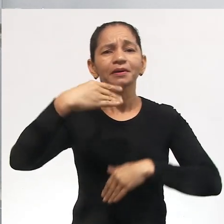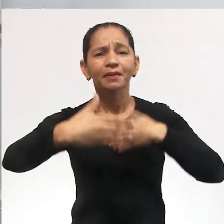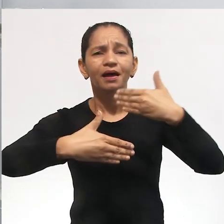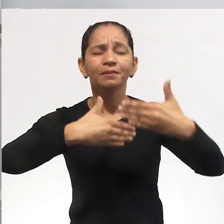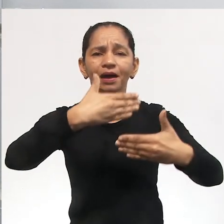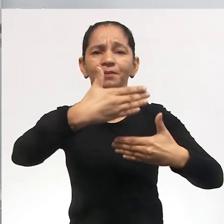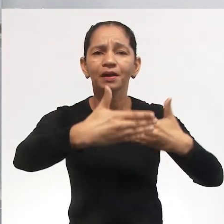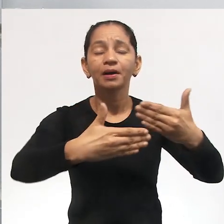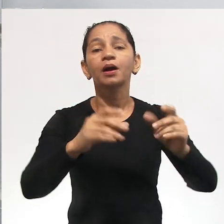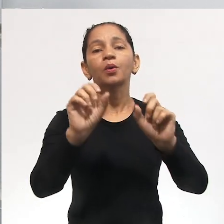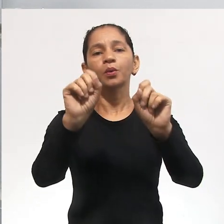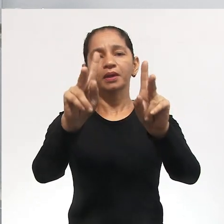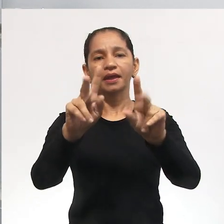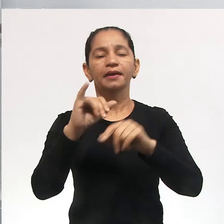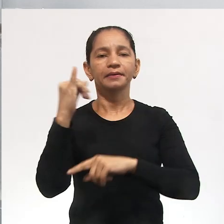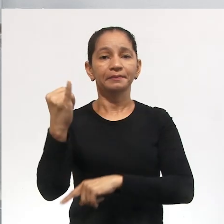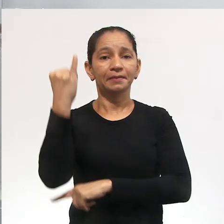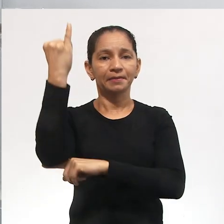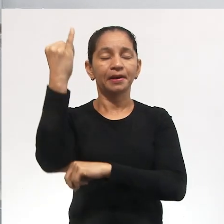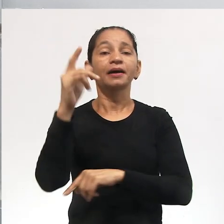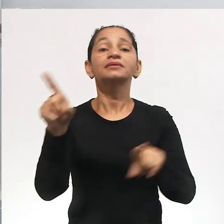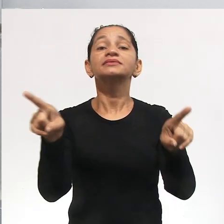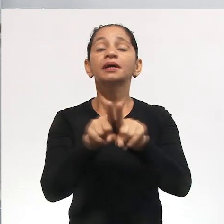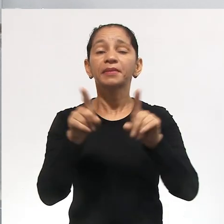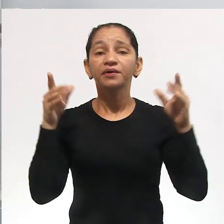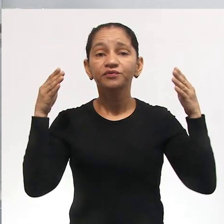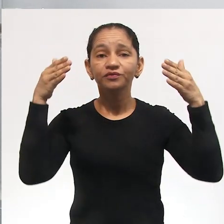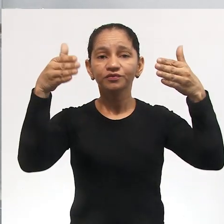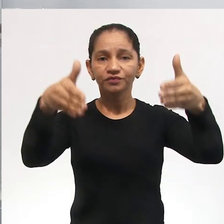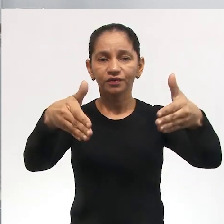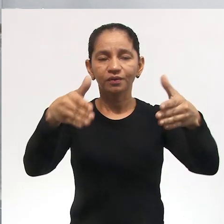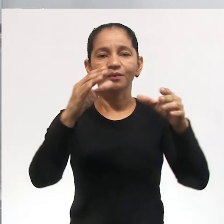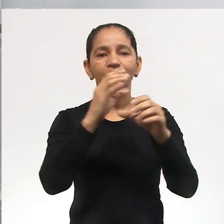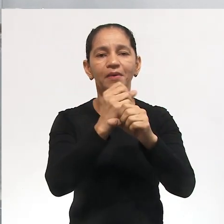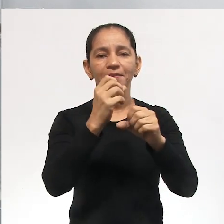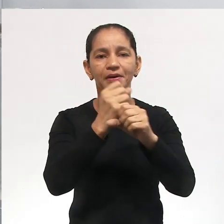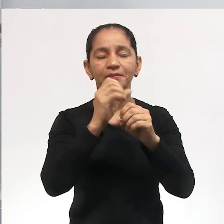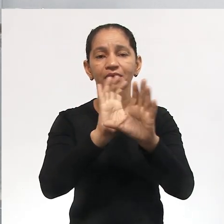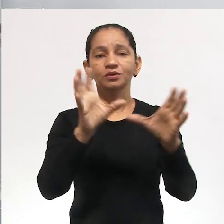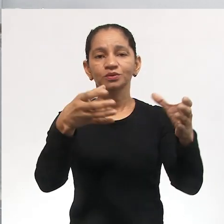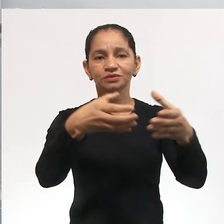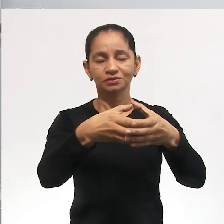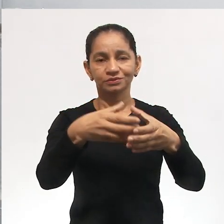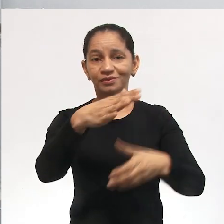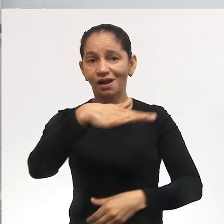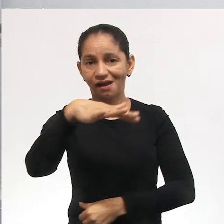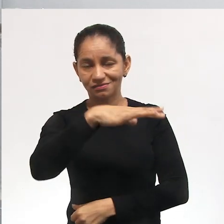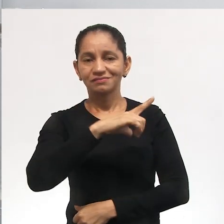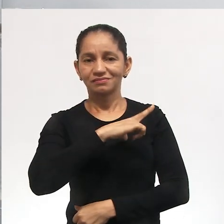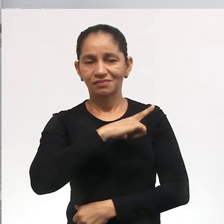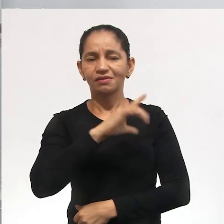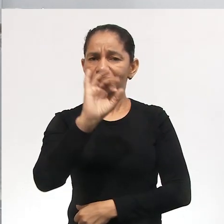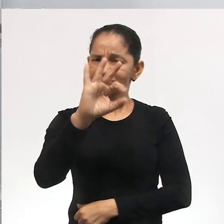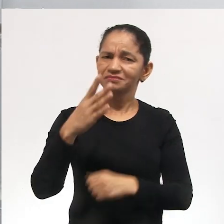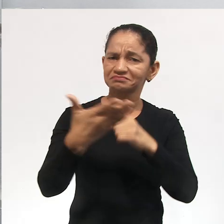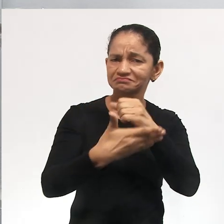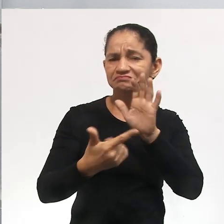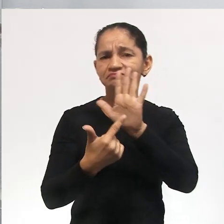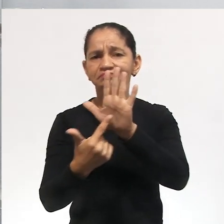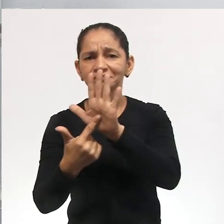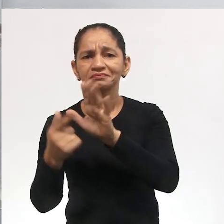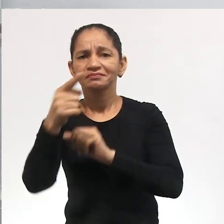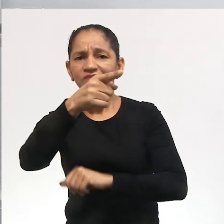muito importante. Nós falamos também do foco, do objetivo da contabilidade. Nessa aula, a gente vai apresentar alguns elementos fundamentais para a gente entender